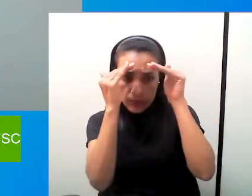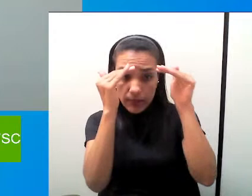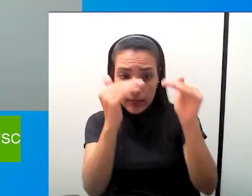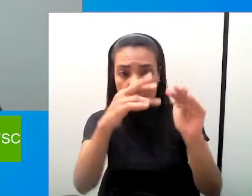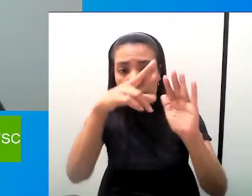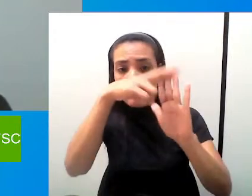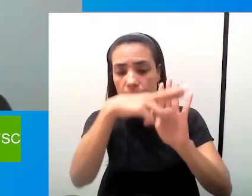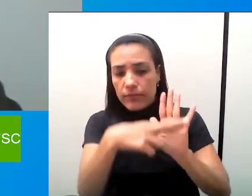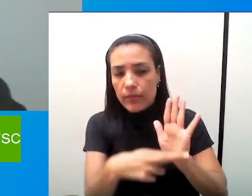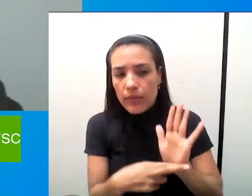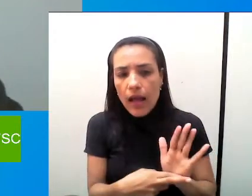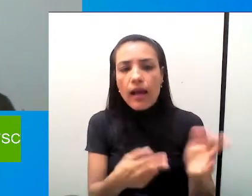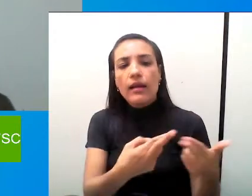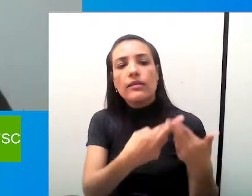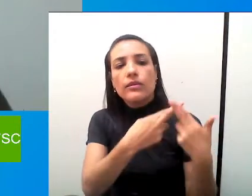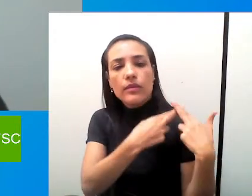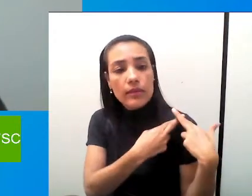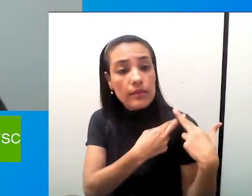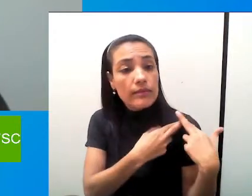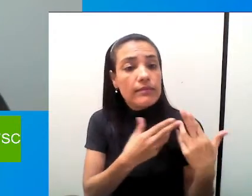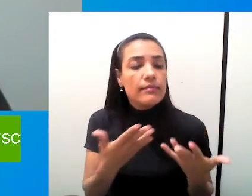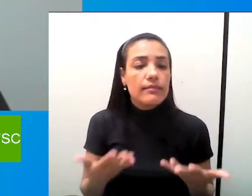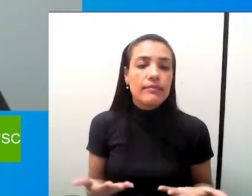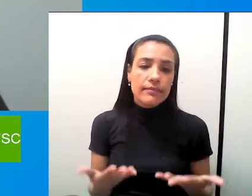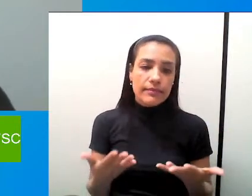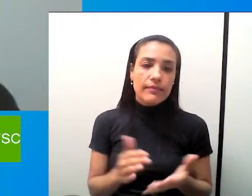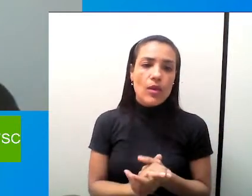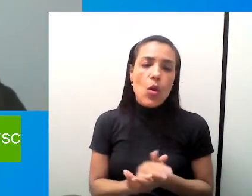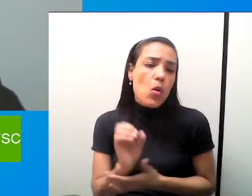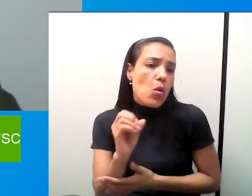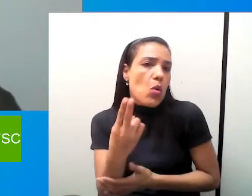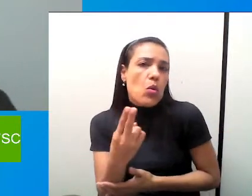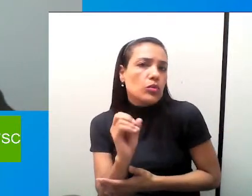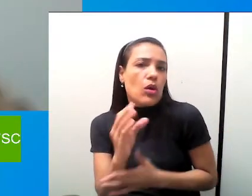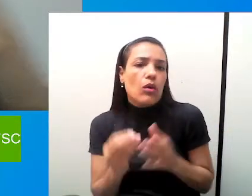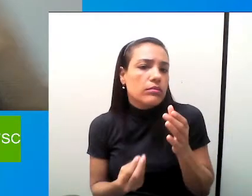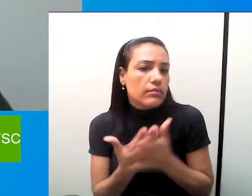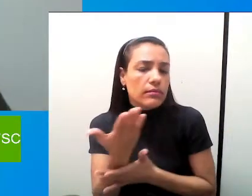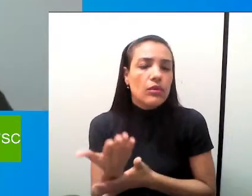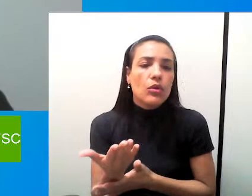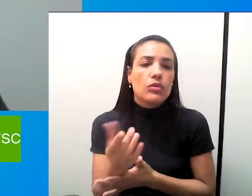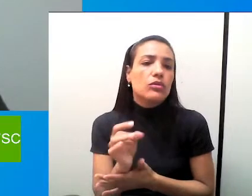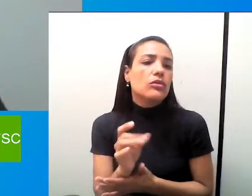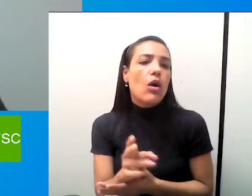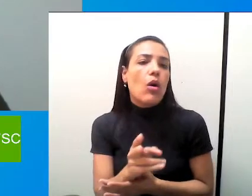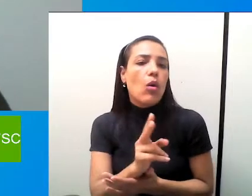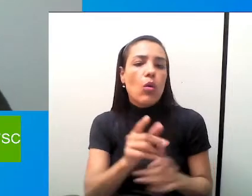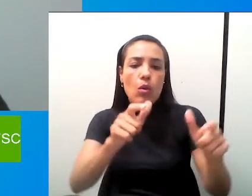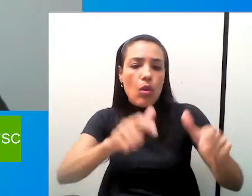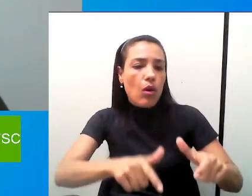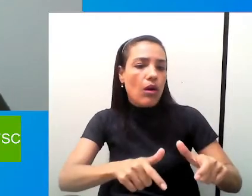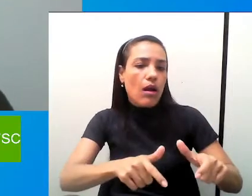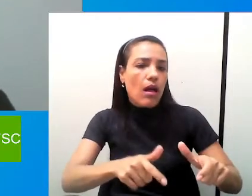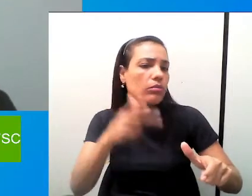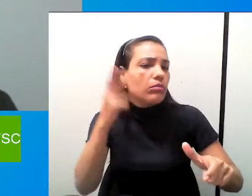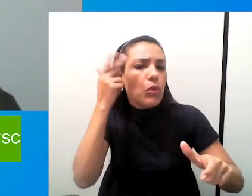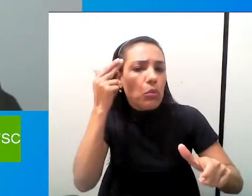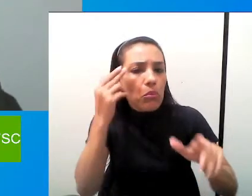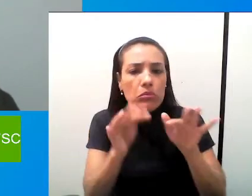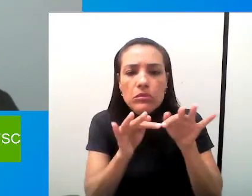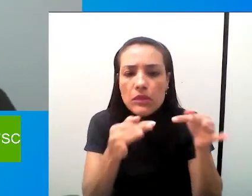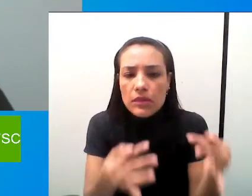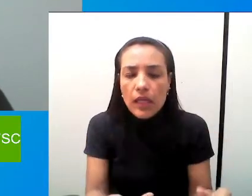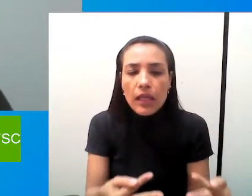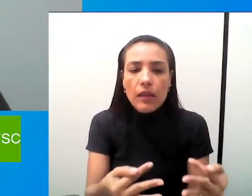não tem responsabilidades com o seu entorno, ou ele foi simplesmente criado para ser mais um espaço de estudo gratuito dentro de